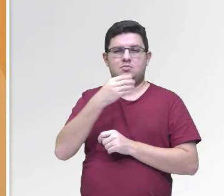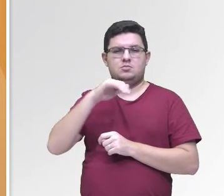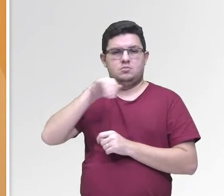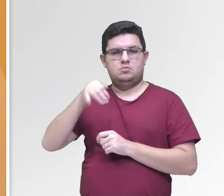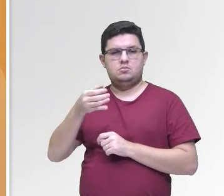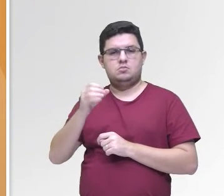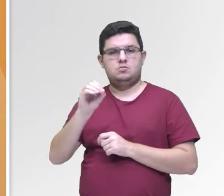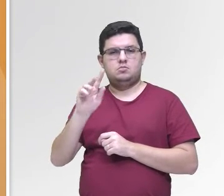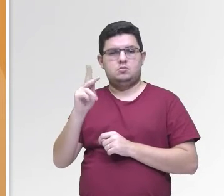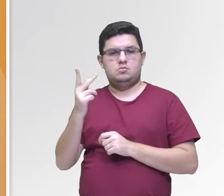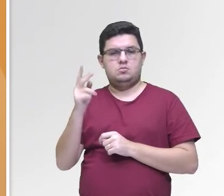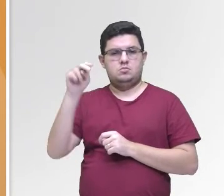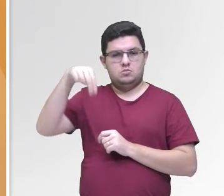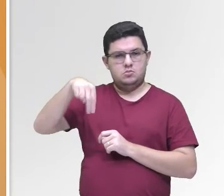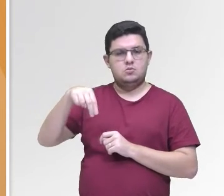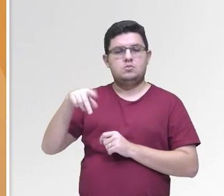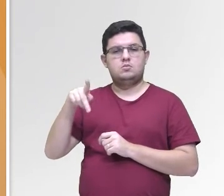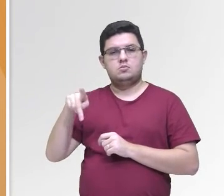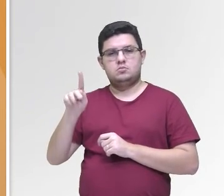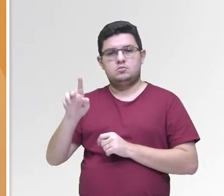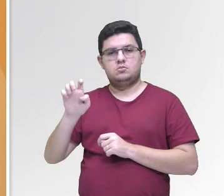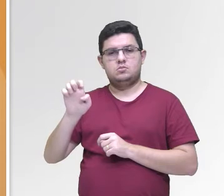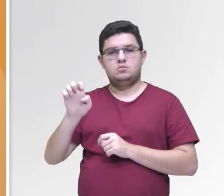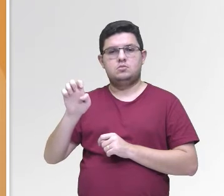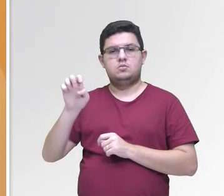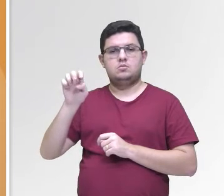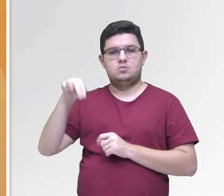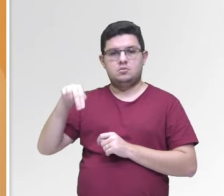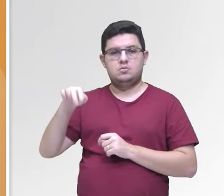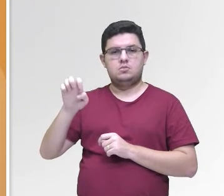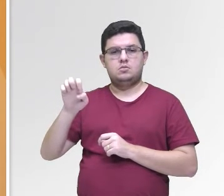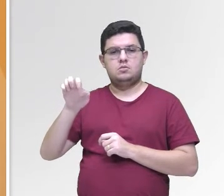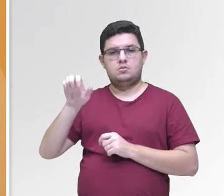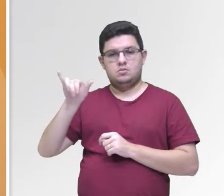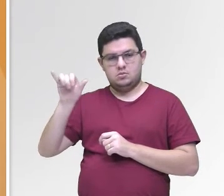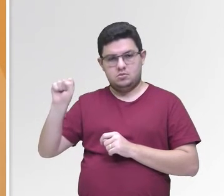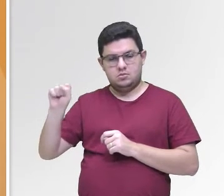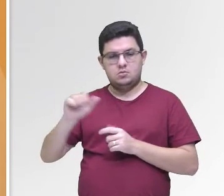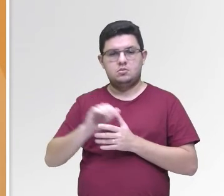economista. E com base nesses estudos de John Keynes, né,